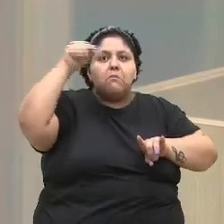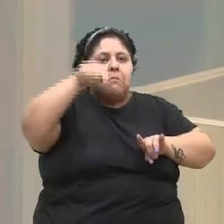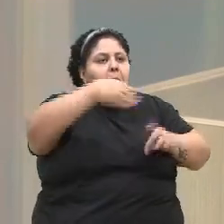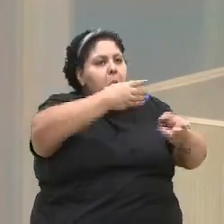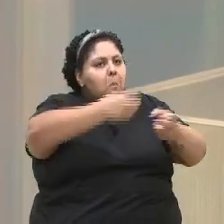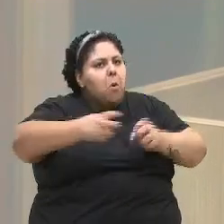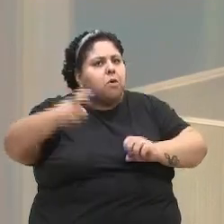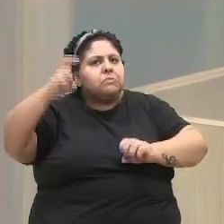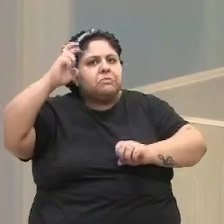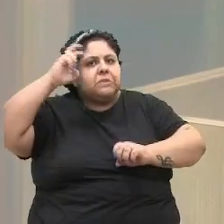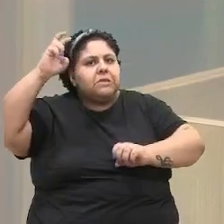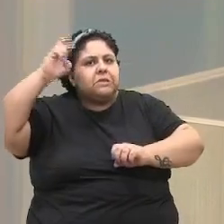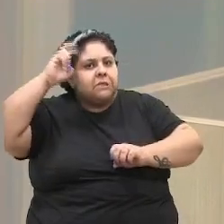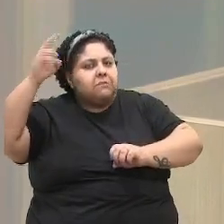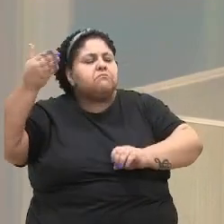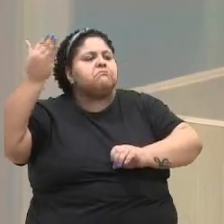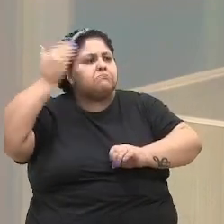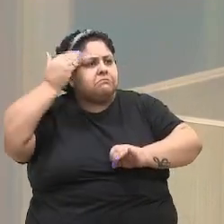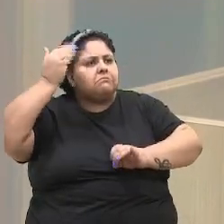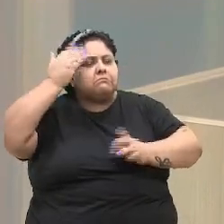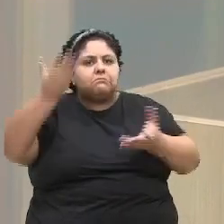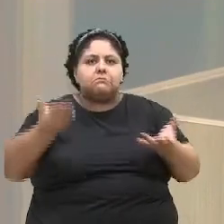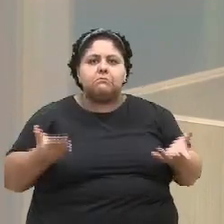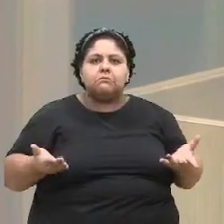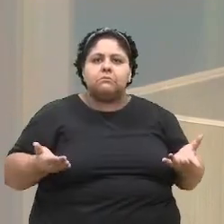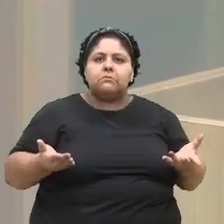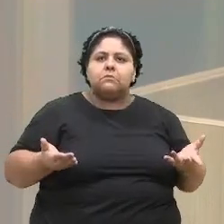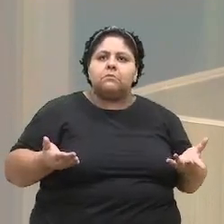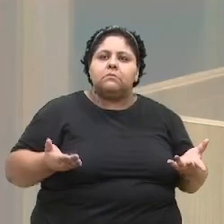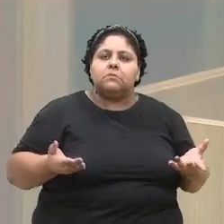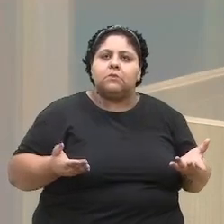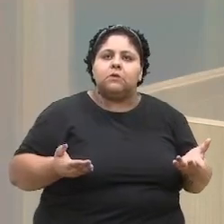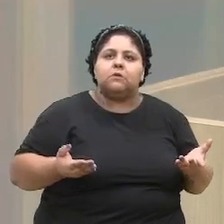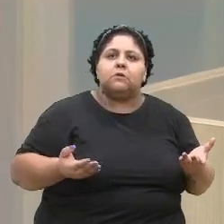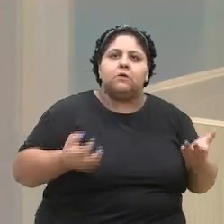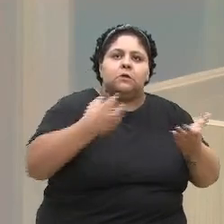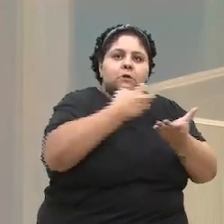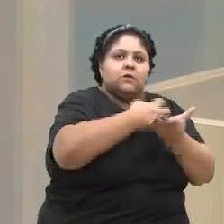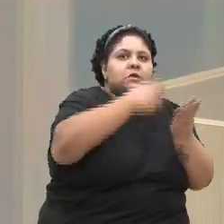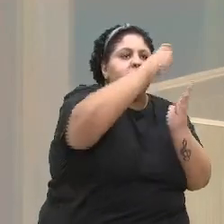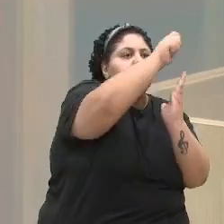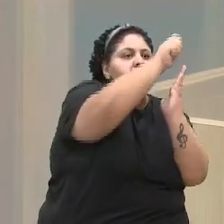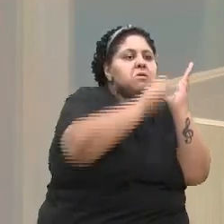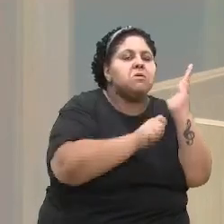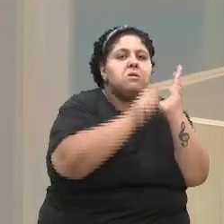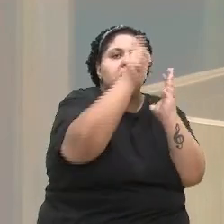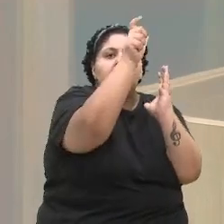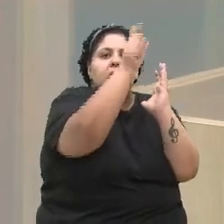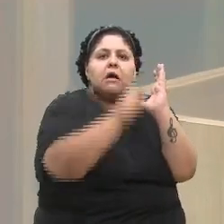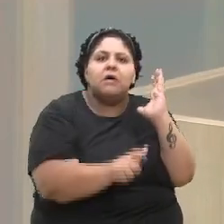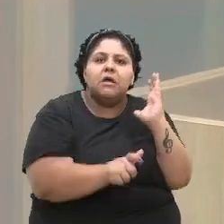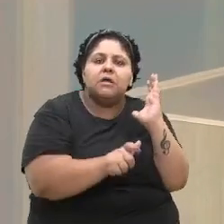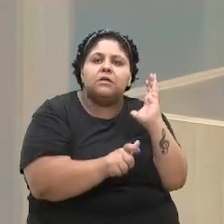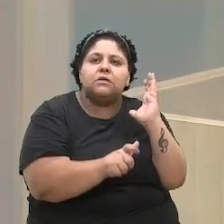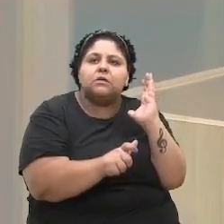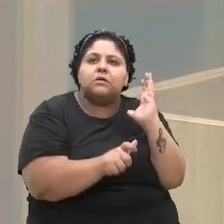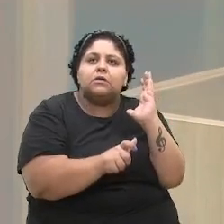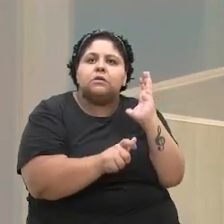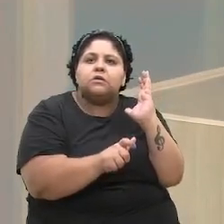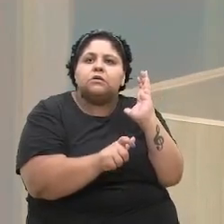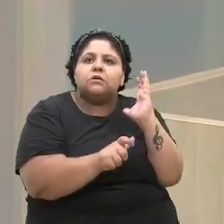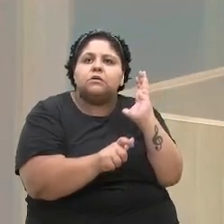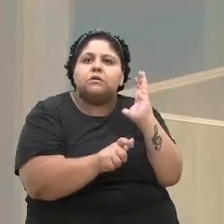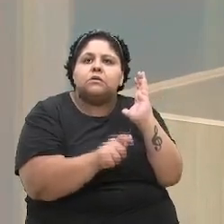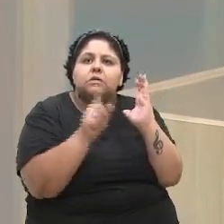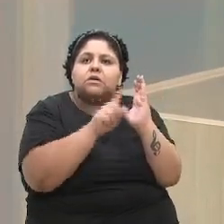inteligente nós sabemos tribute o supérfulo o nosso Rio Grande tem